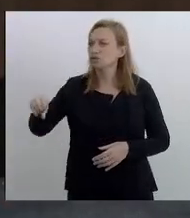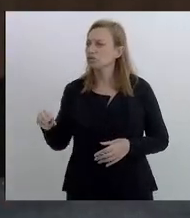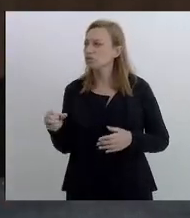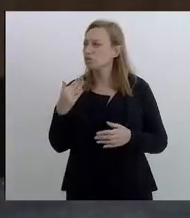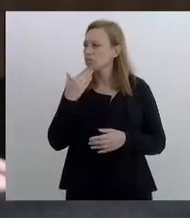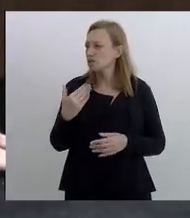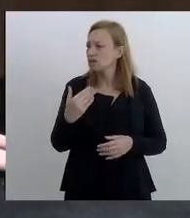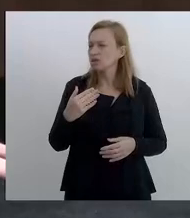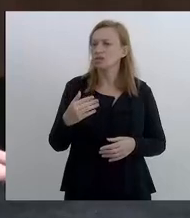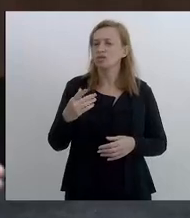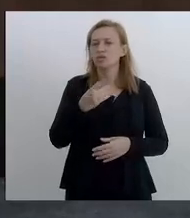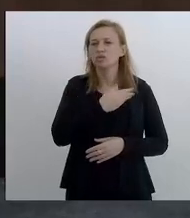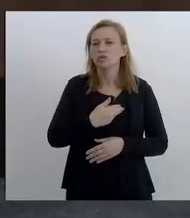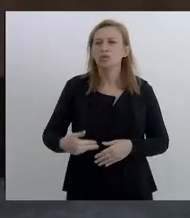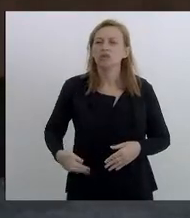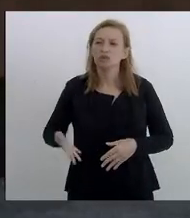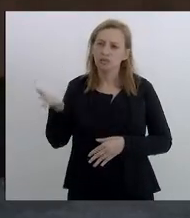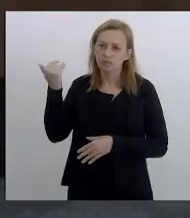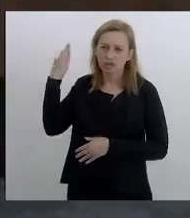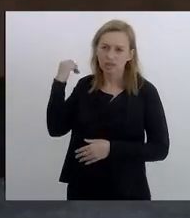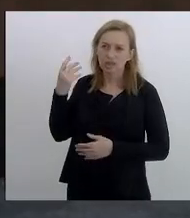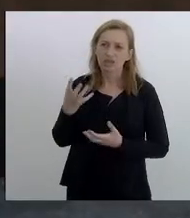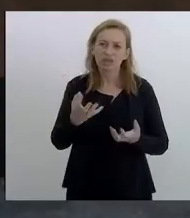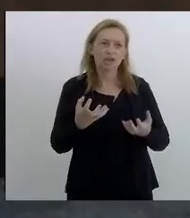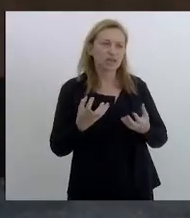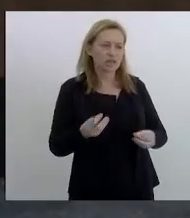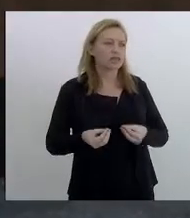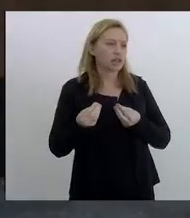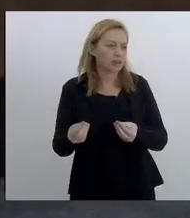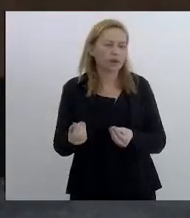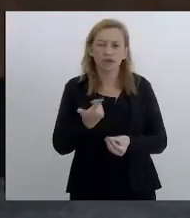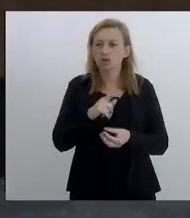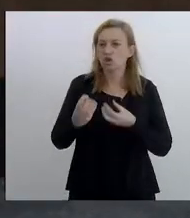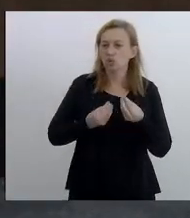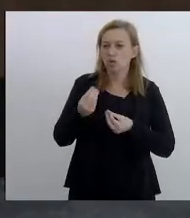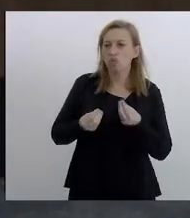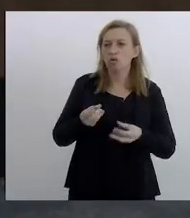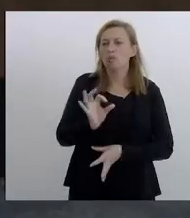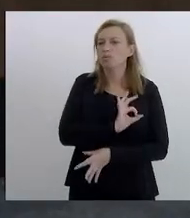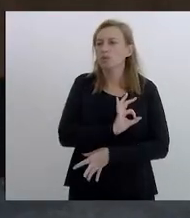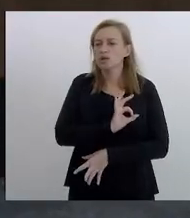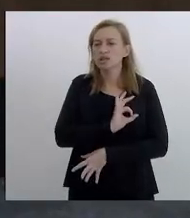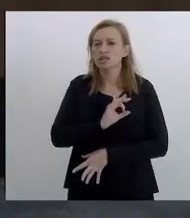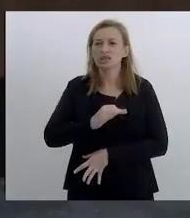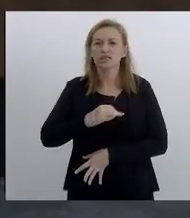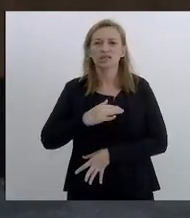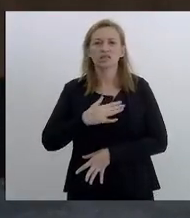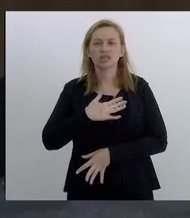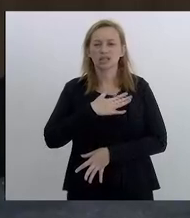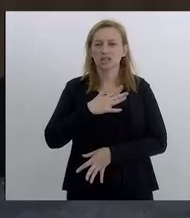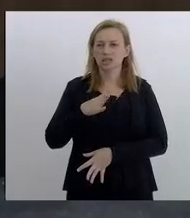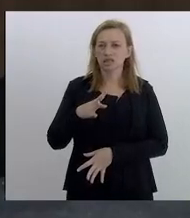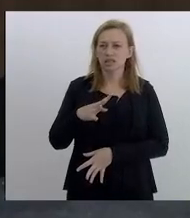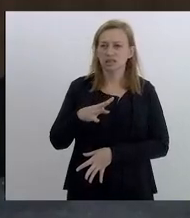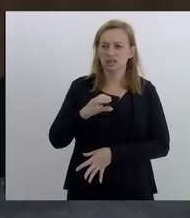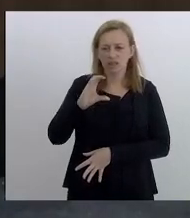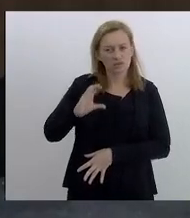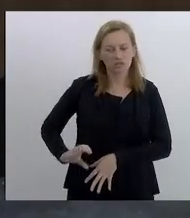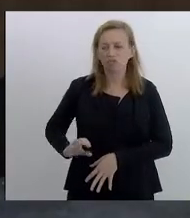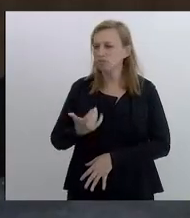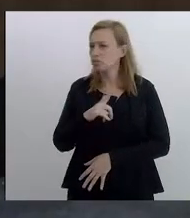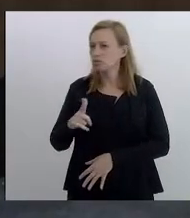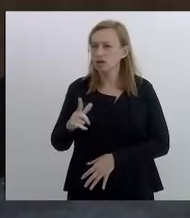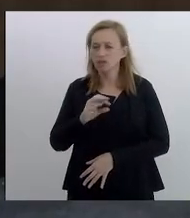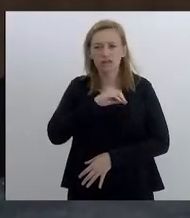época, porque o governo queria dar, mas não tinha como. Então, a Polícia Civil não teve aumento. Não teve aumento. Tá? Só queria fazer